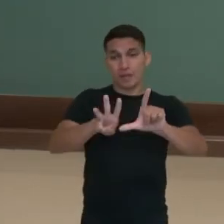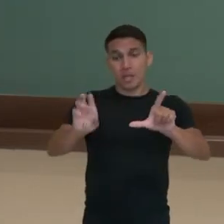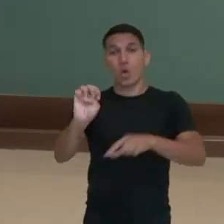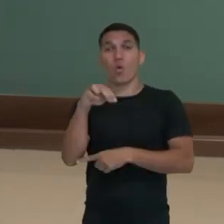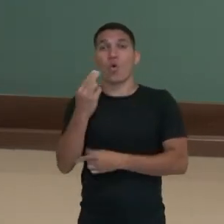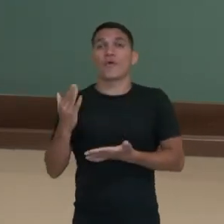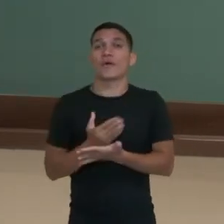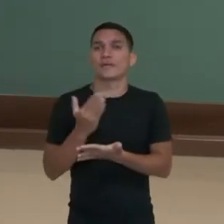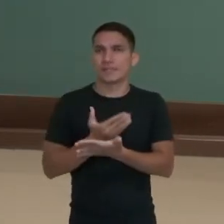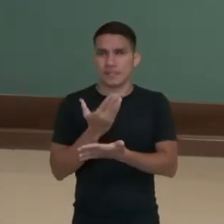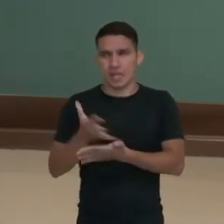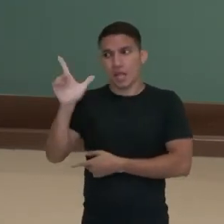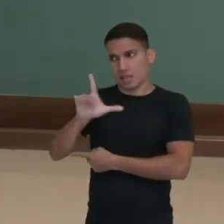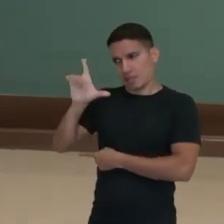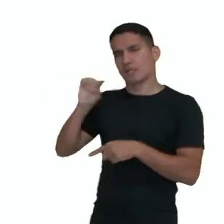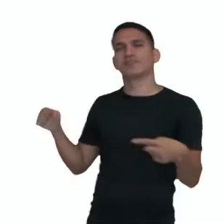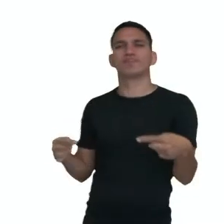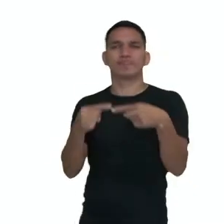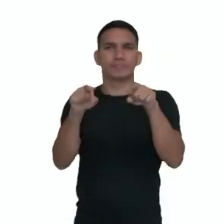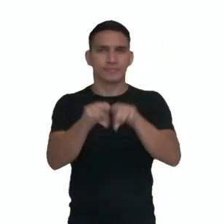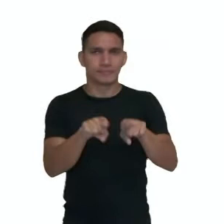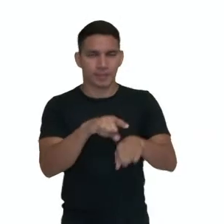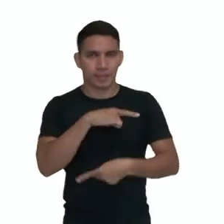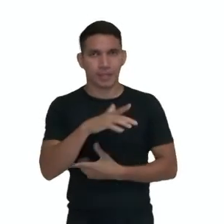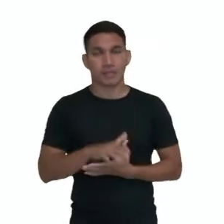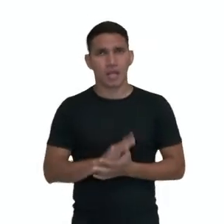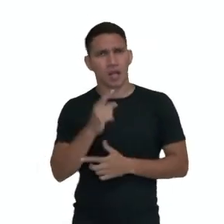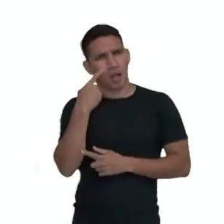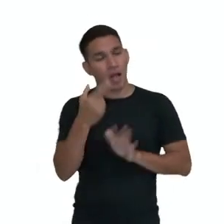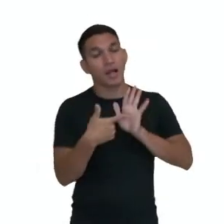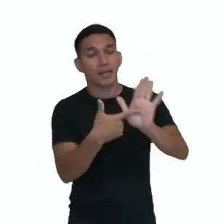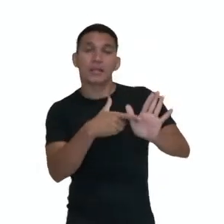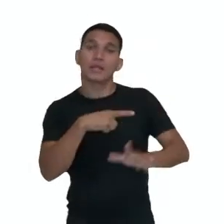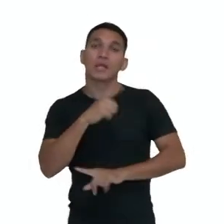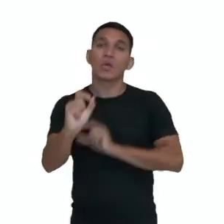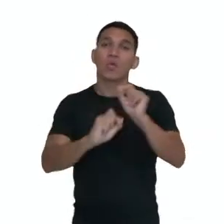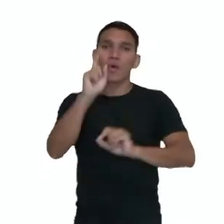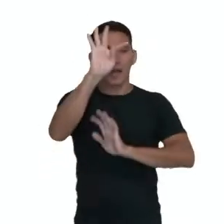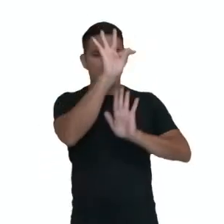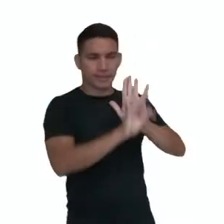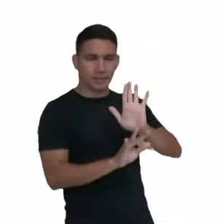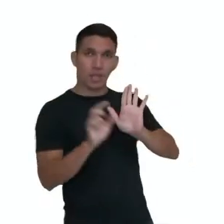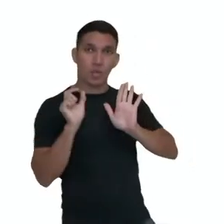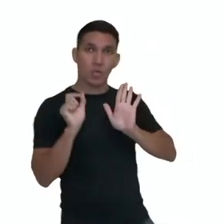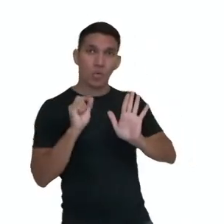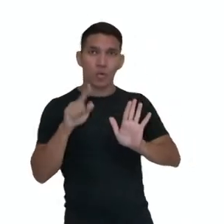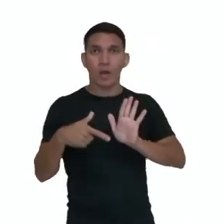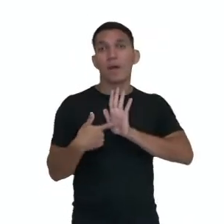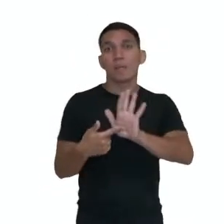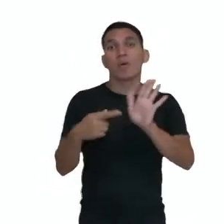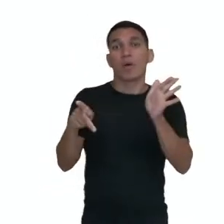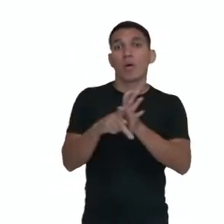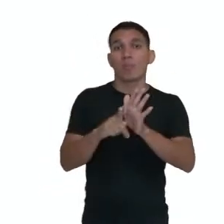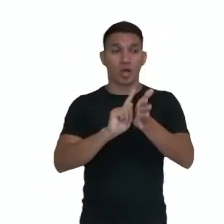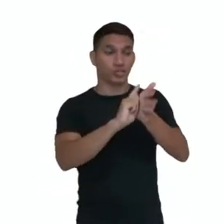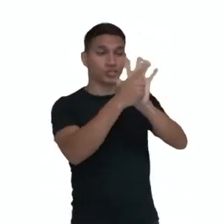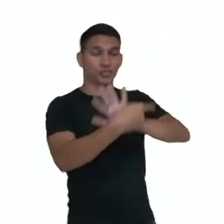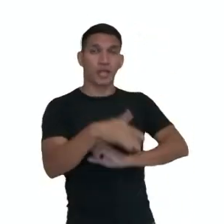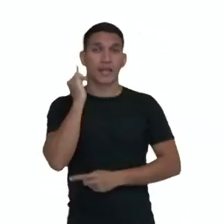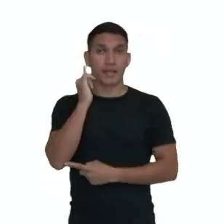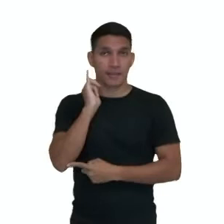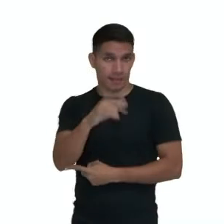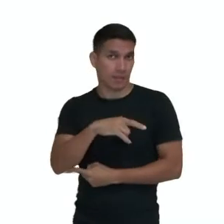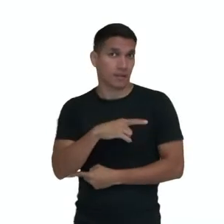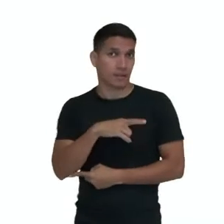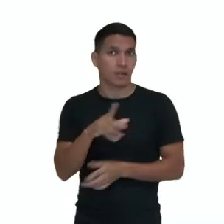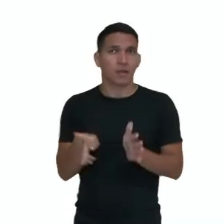livros literários, por exemplo. Nós temos lá, né, um texto que faz parte do gênero narrativo,